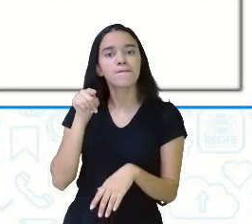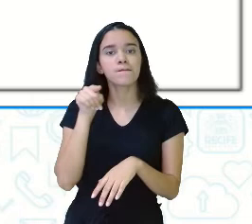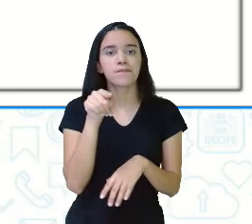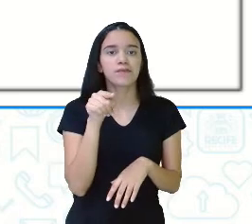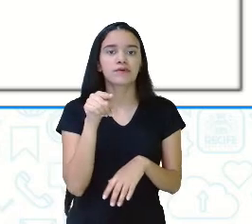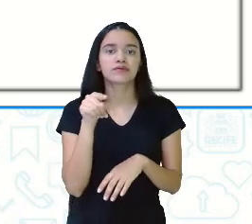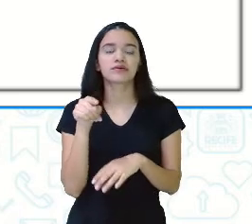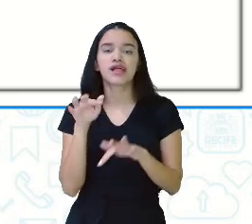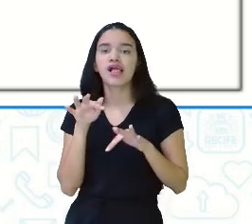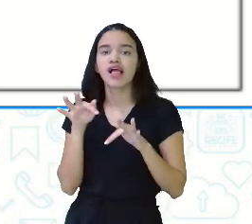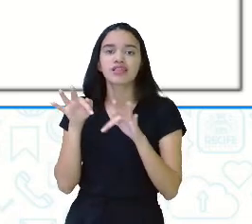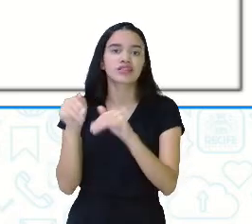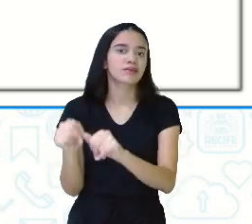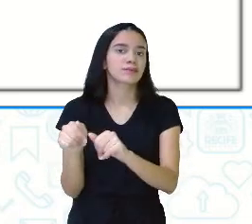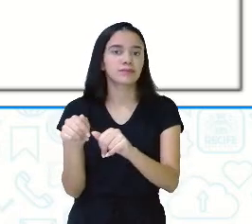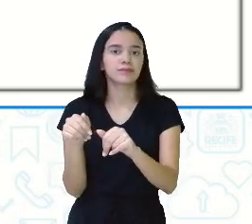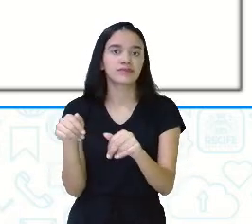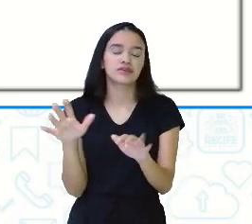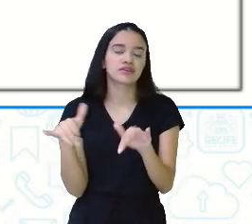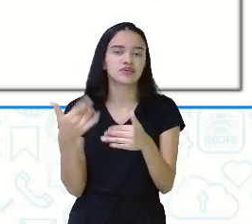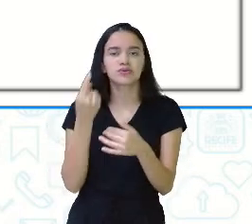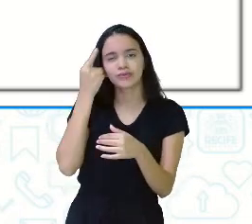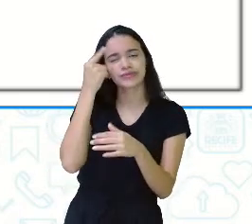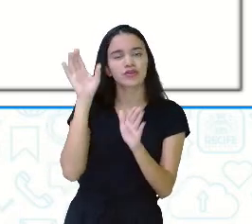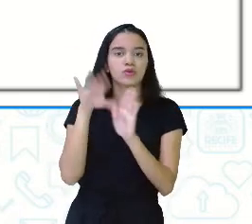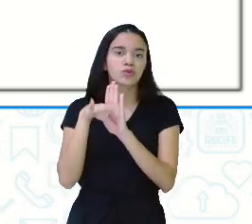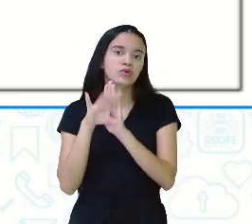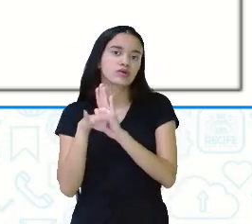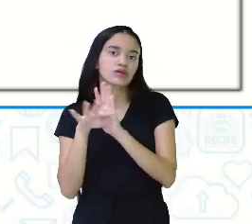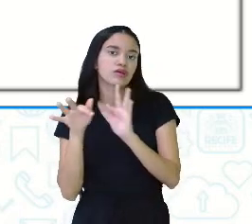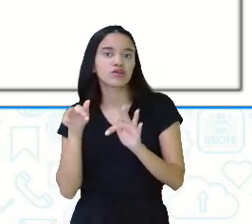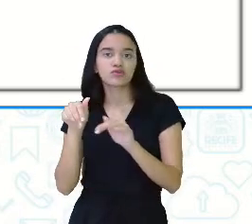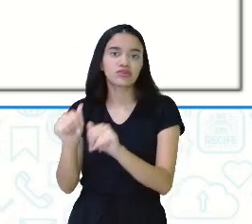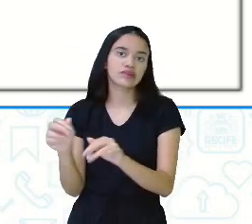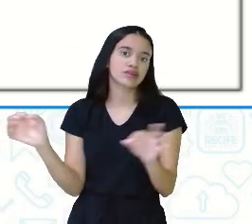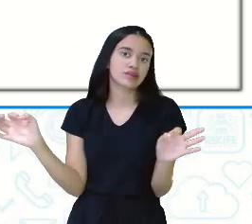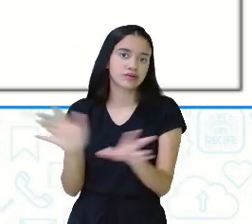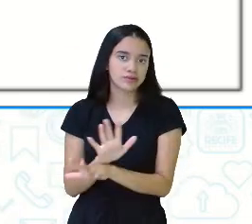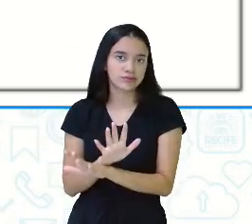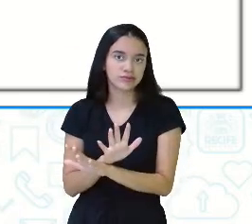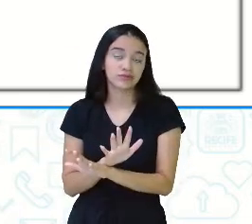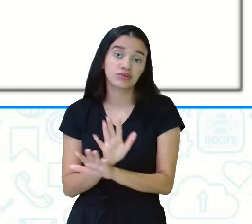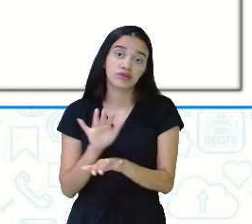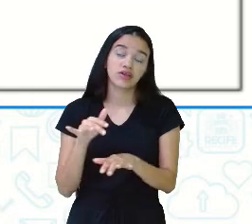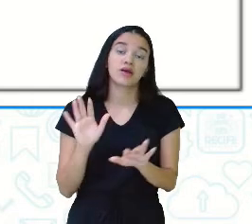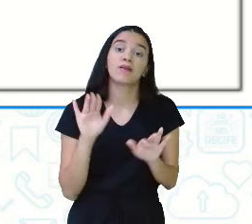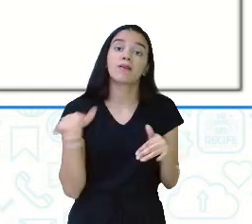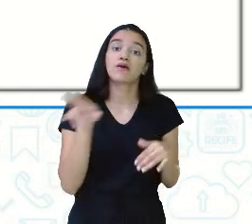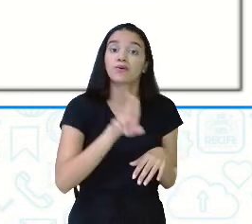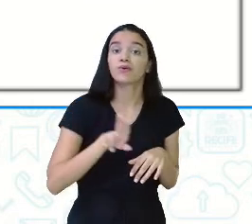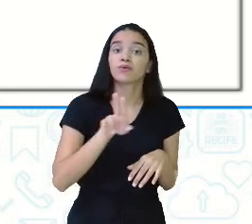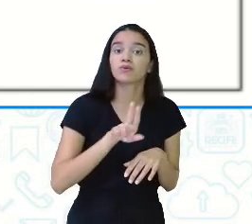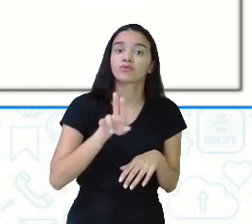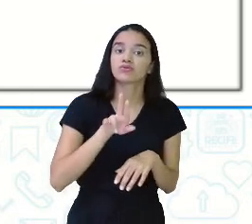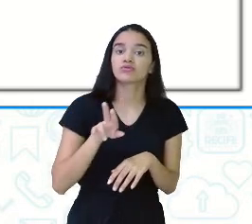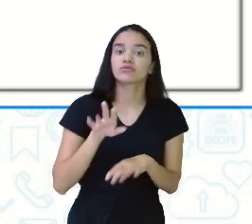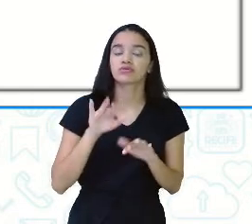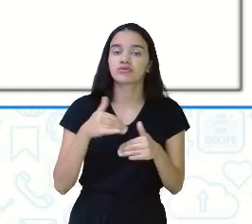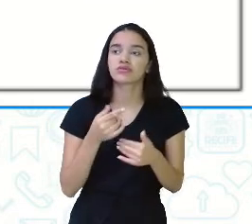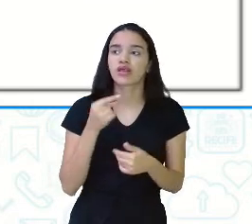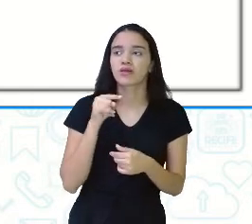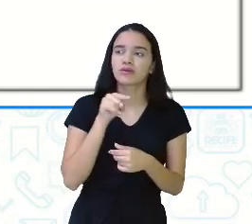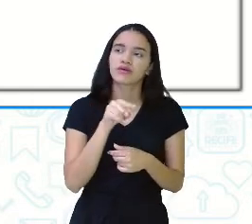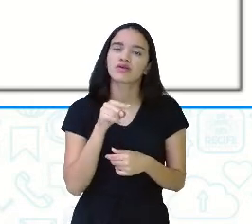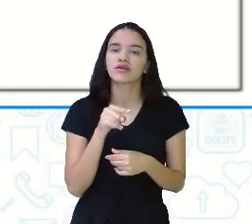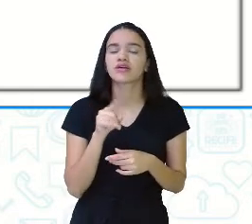a apresentação de um pensamento, ideia ou conceito. Pode ser afirmando ou negando. Após o uso desse sinal de pontuação,